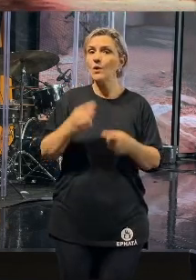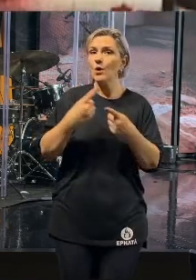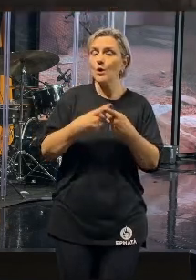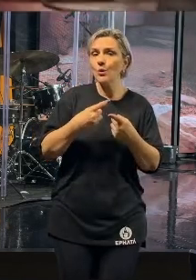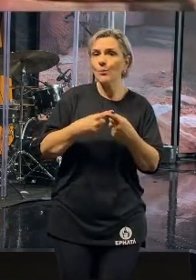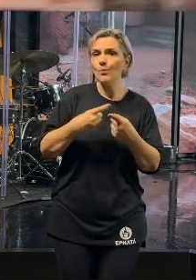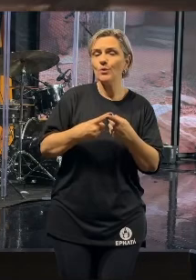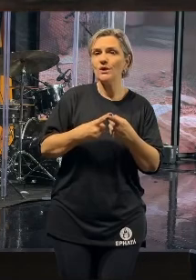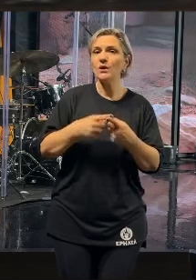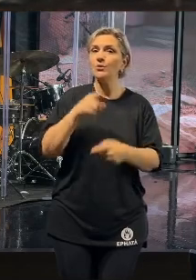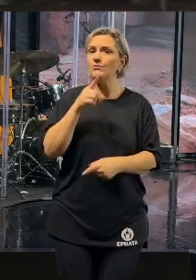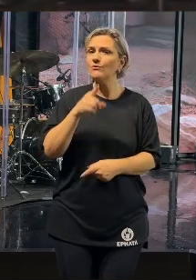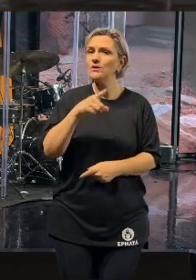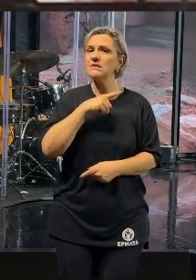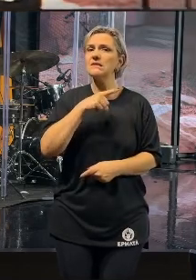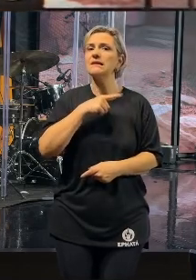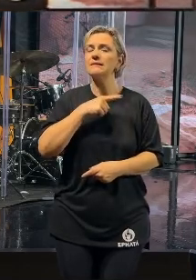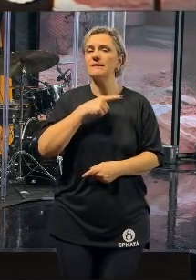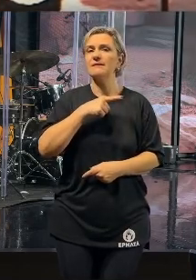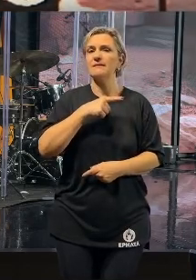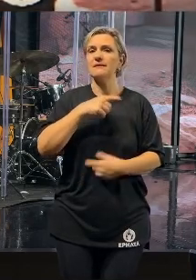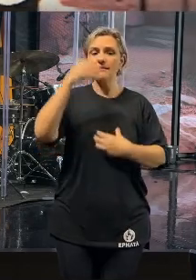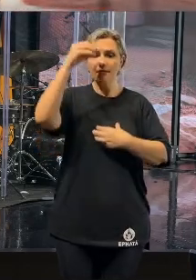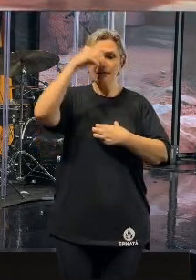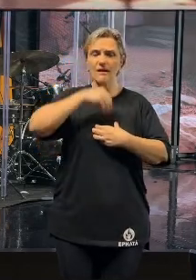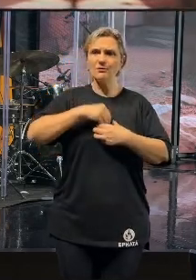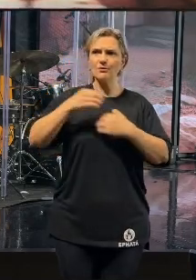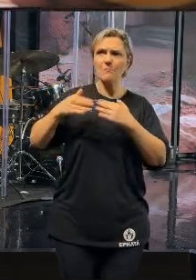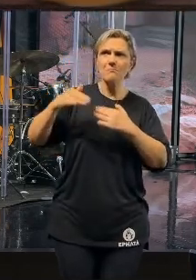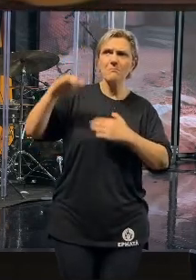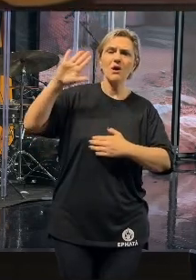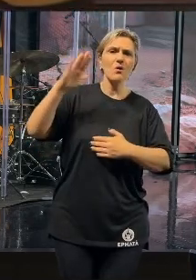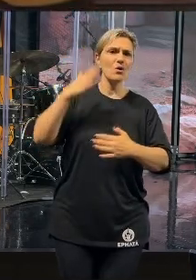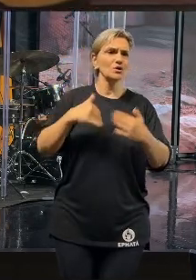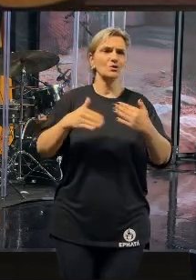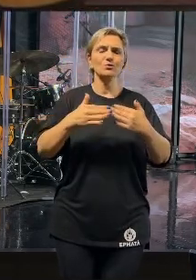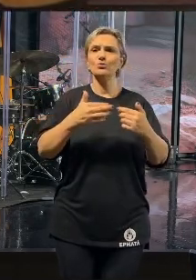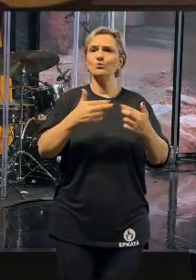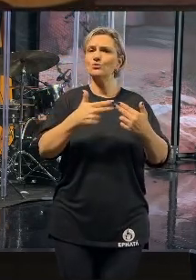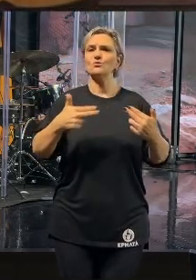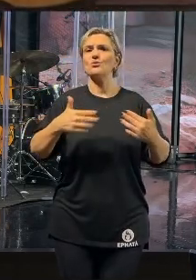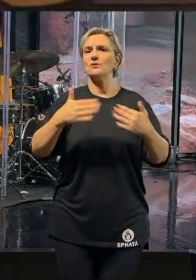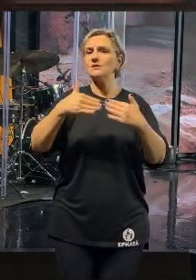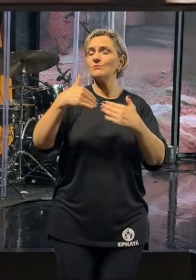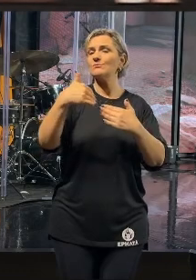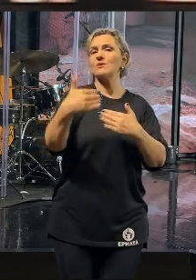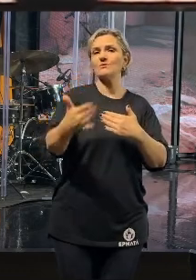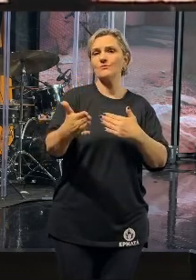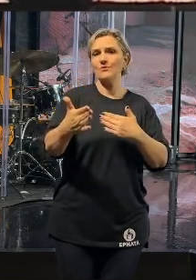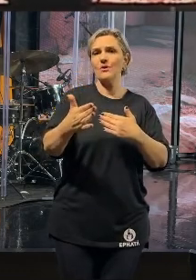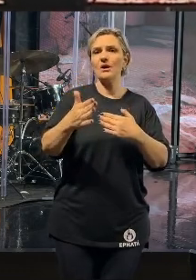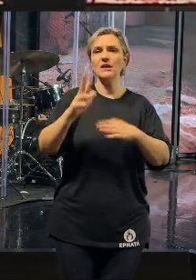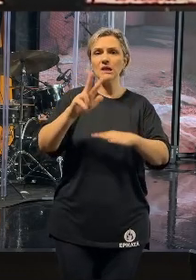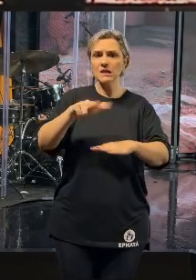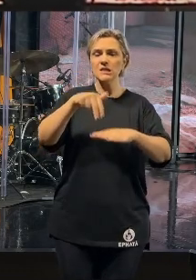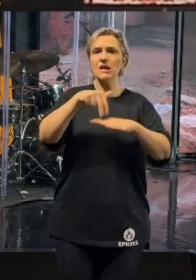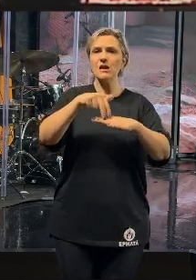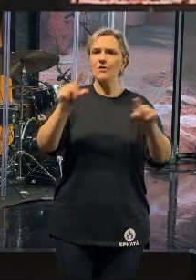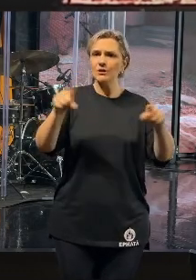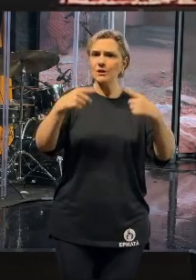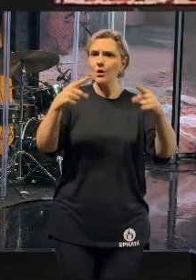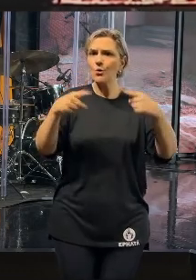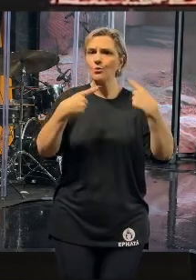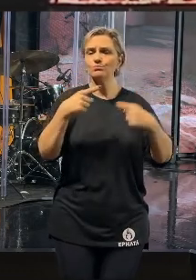Porque aquilo que você carrega é maior do que tudo aquilo que está do lado de fora e se levanta